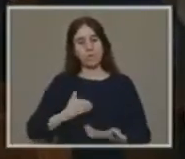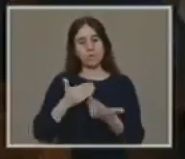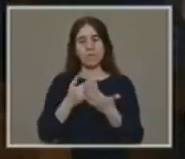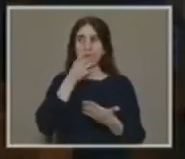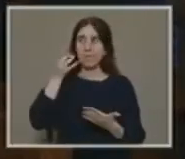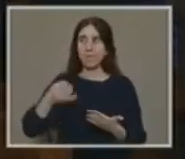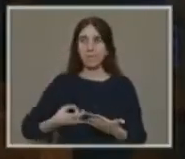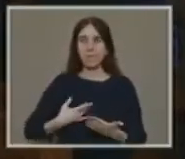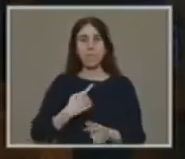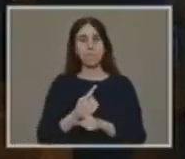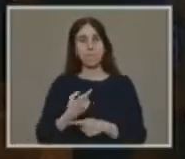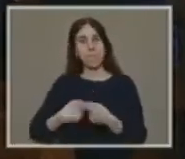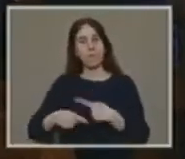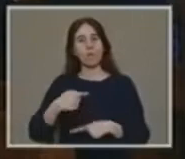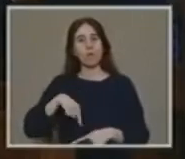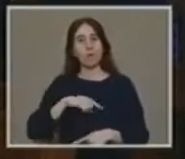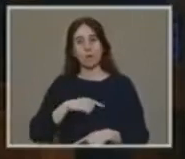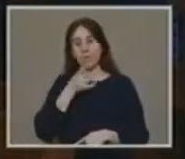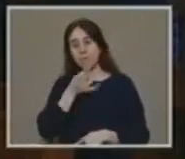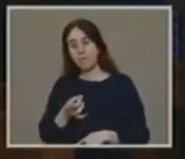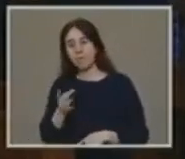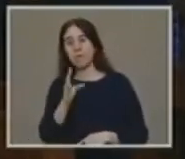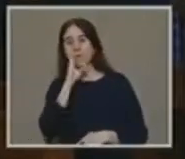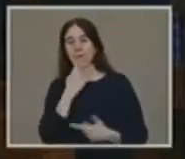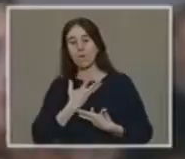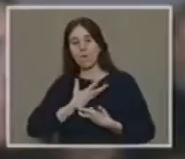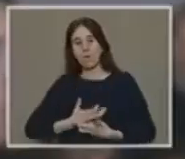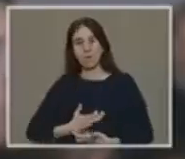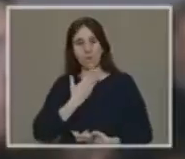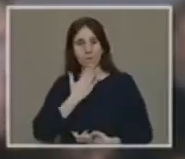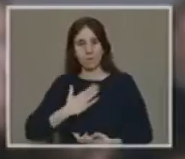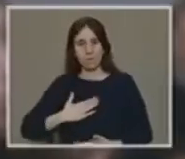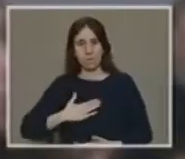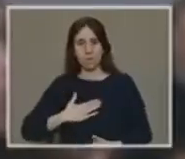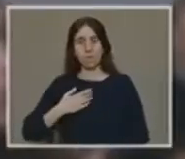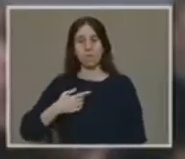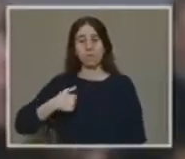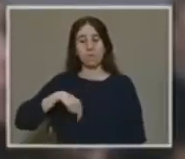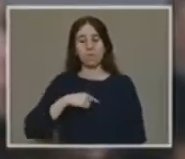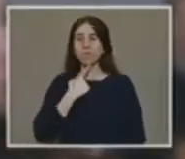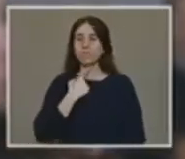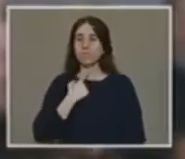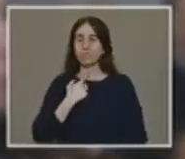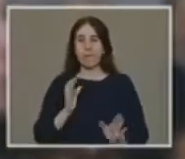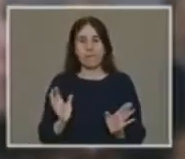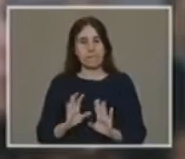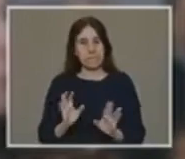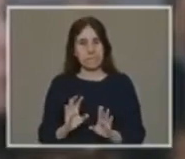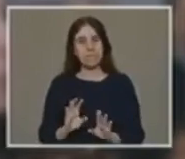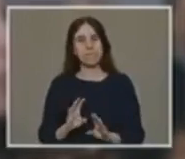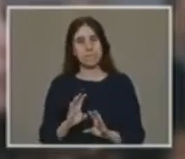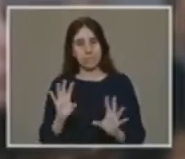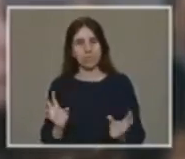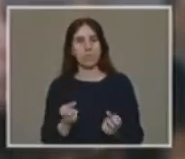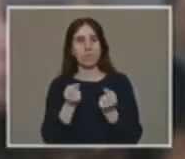ofensas, assim como nós perdoamos a quem nos tem ofendido. E não nos deixeis cair em tentação,